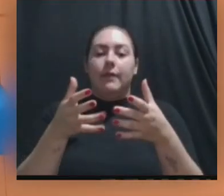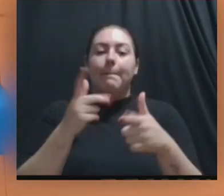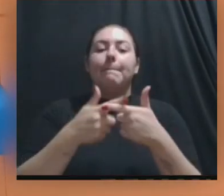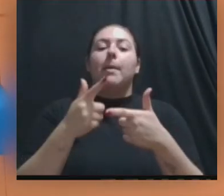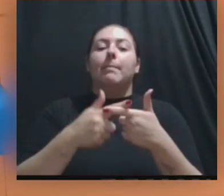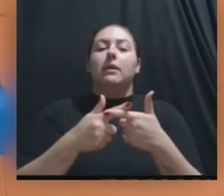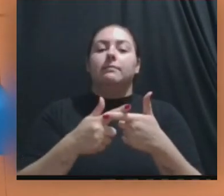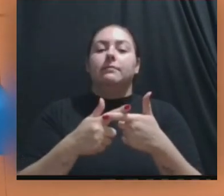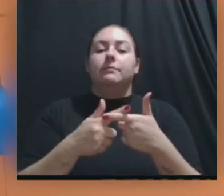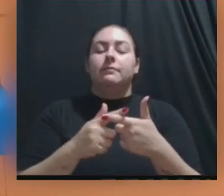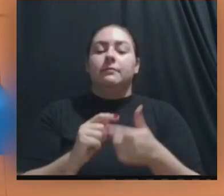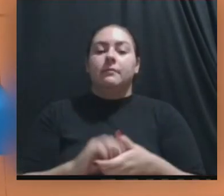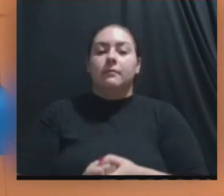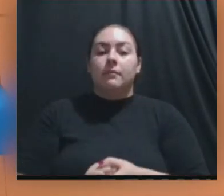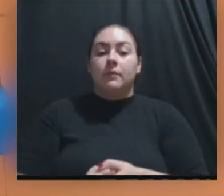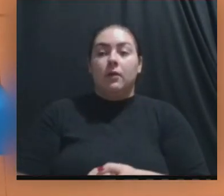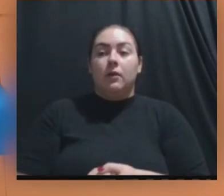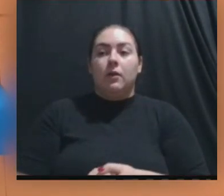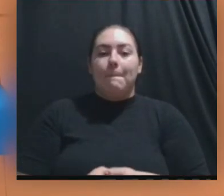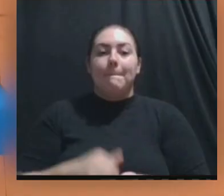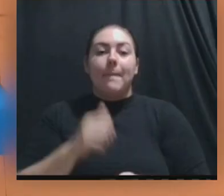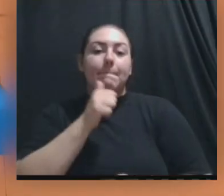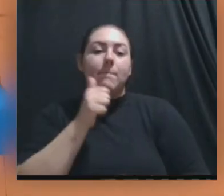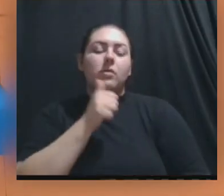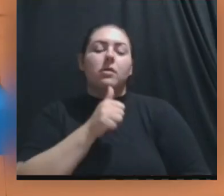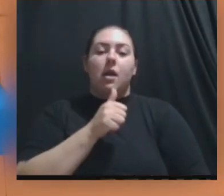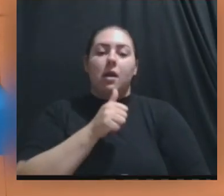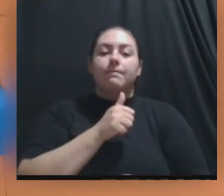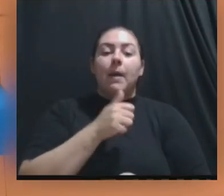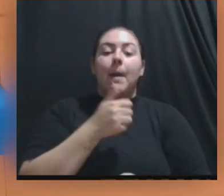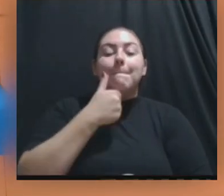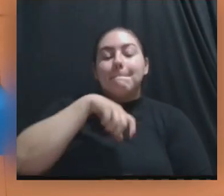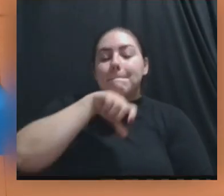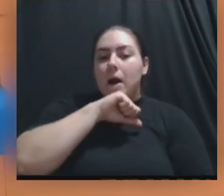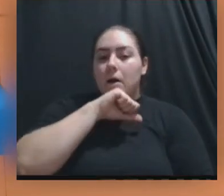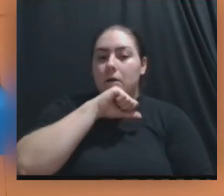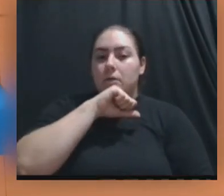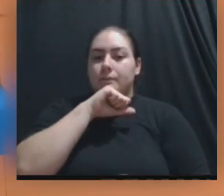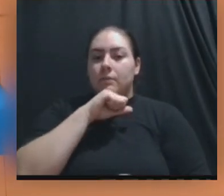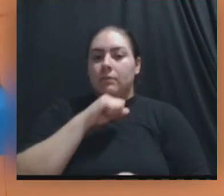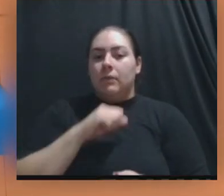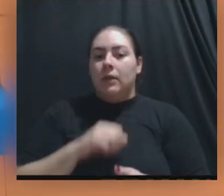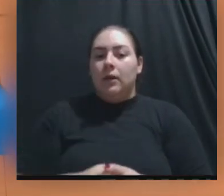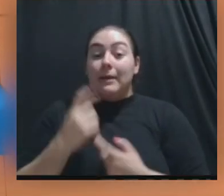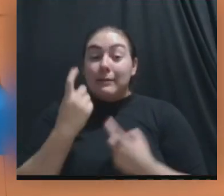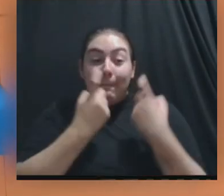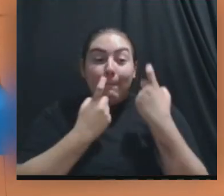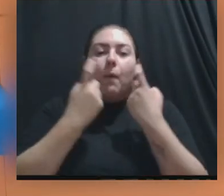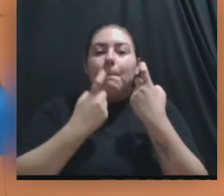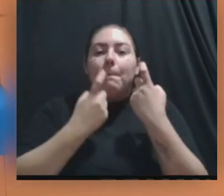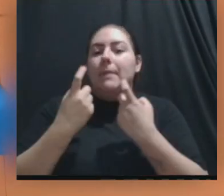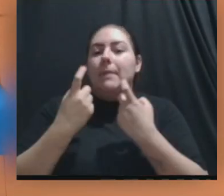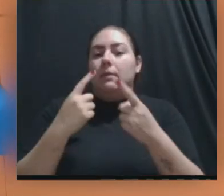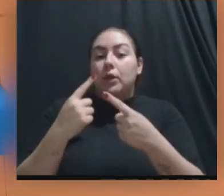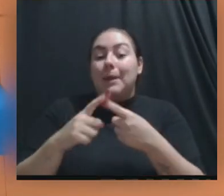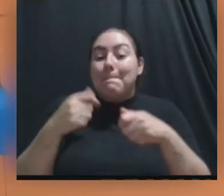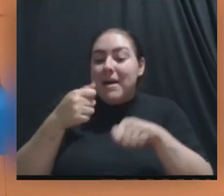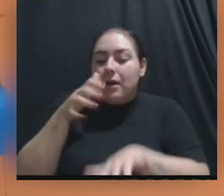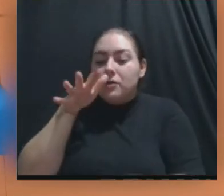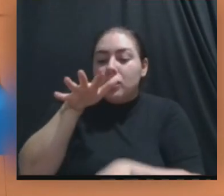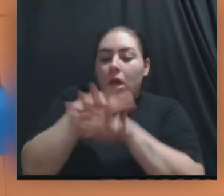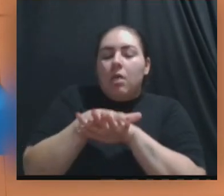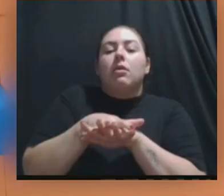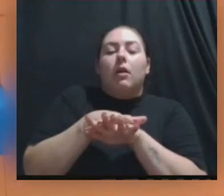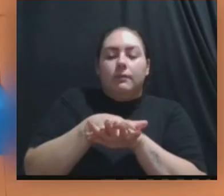mãe atípica, que está muito preocupada, junto com várias mães em relação à inclusão, com qualidade, o relato